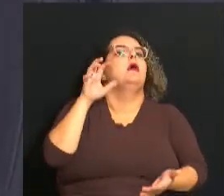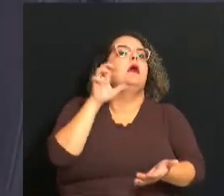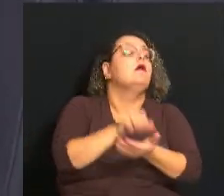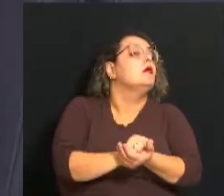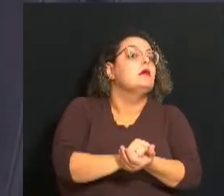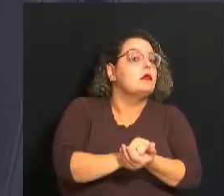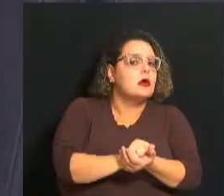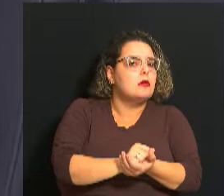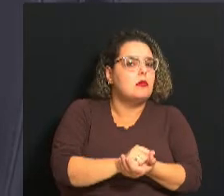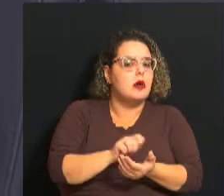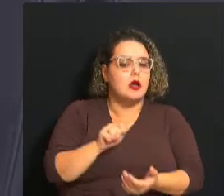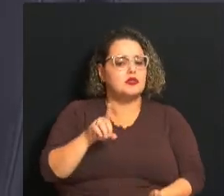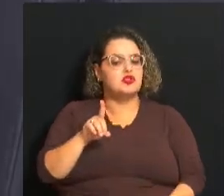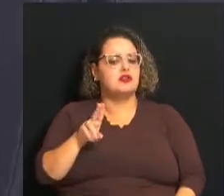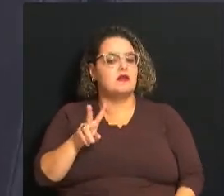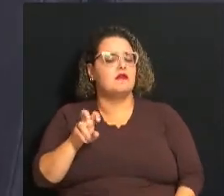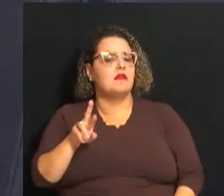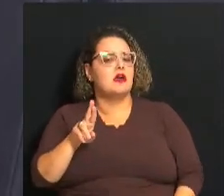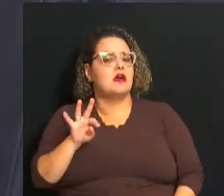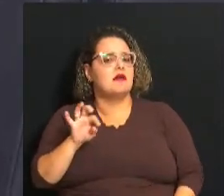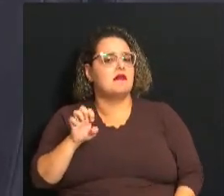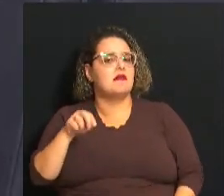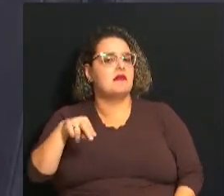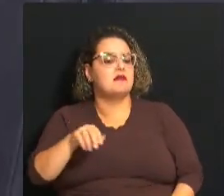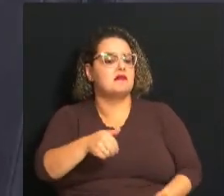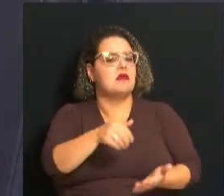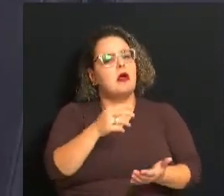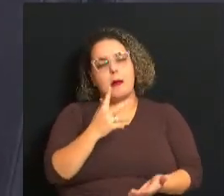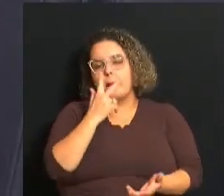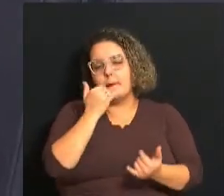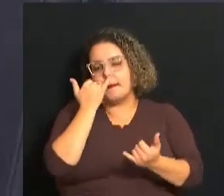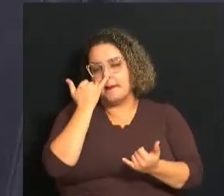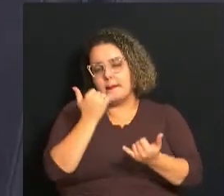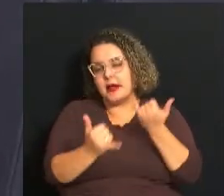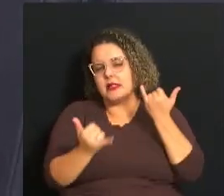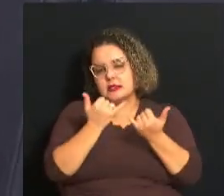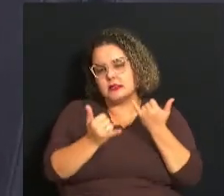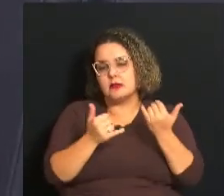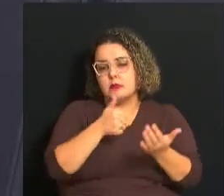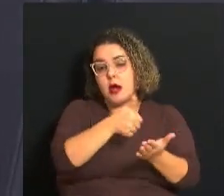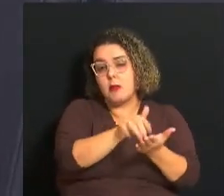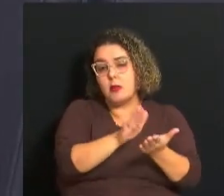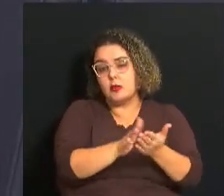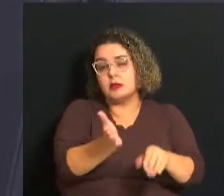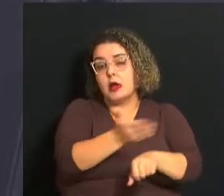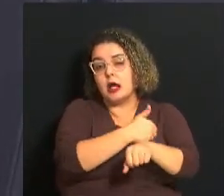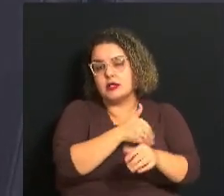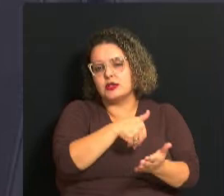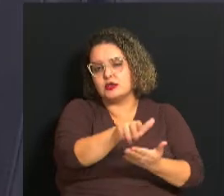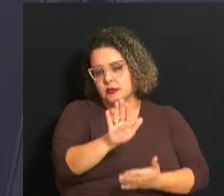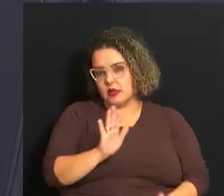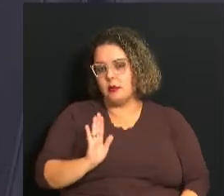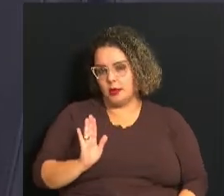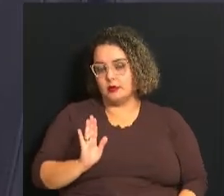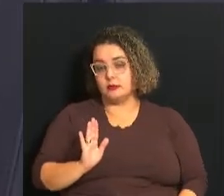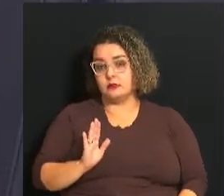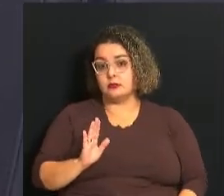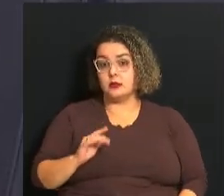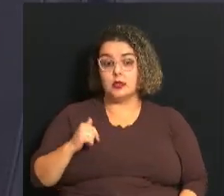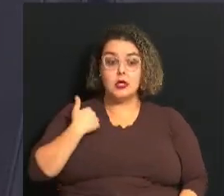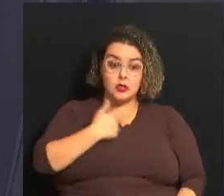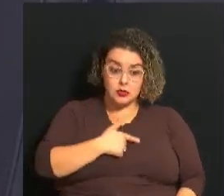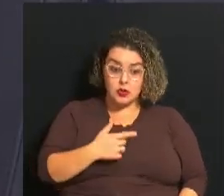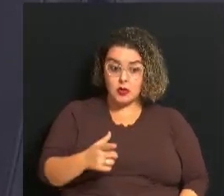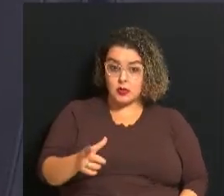porque tudo isso tem a ver o vácuo lucro dessas organizações de mostramos dizendo isso e nós temos que no